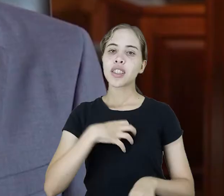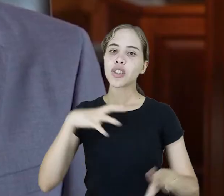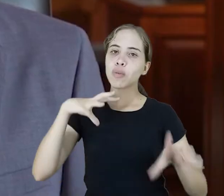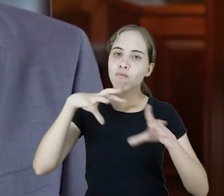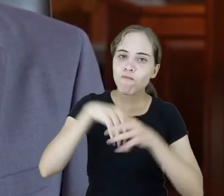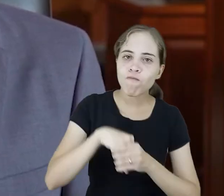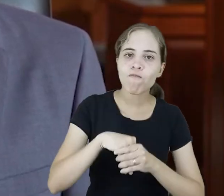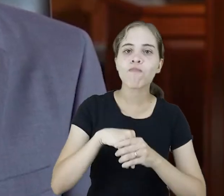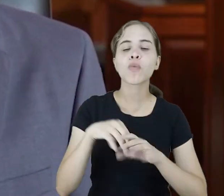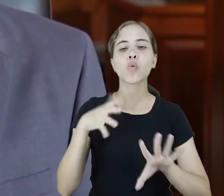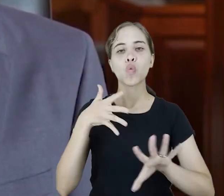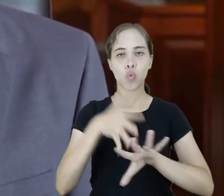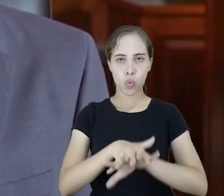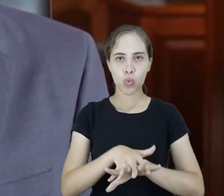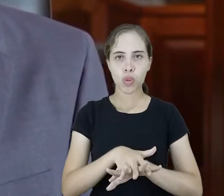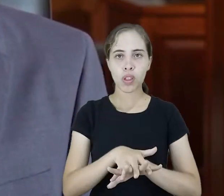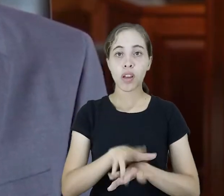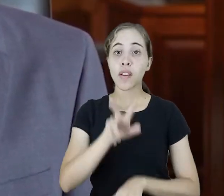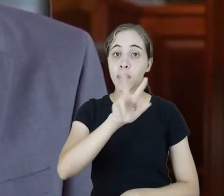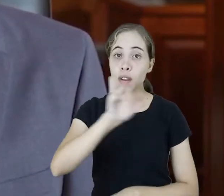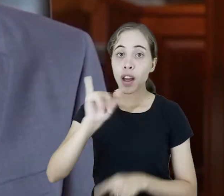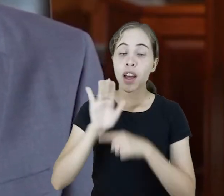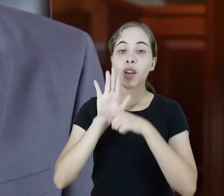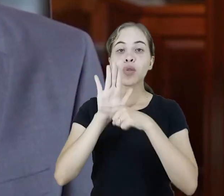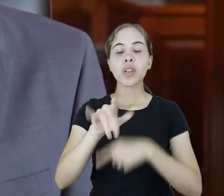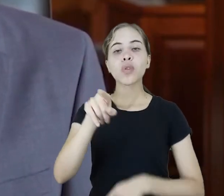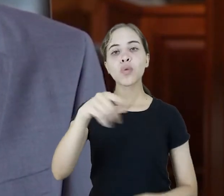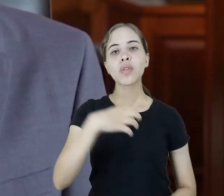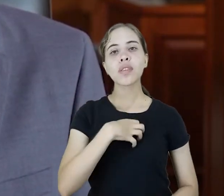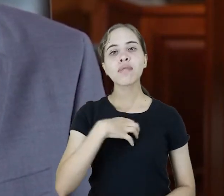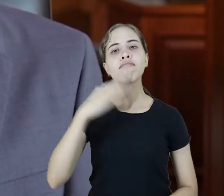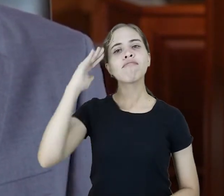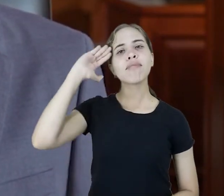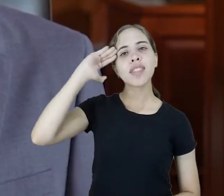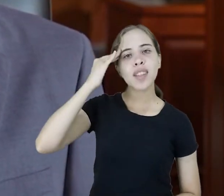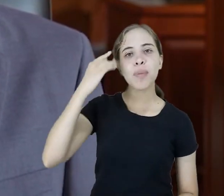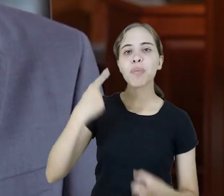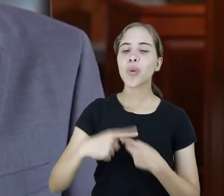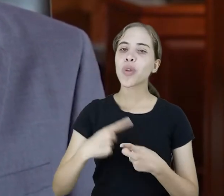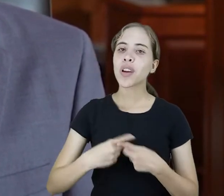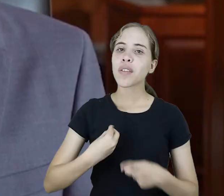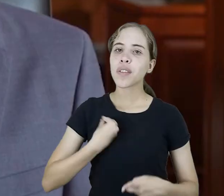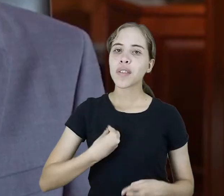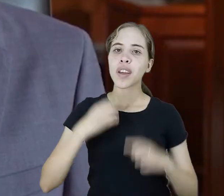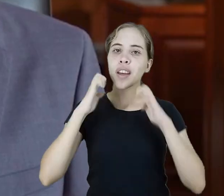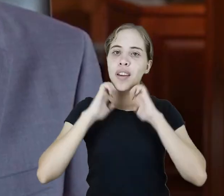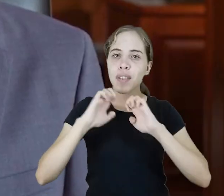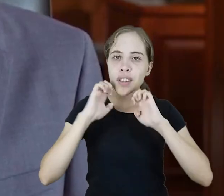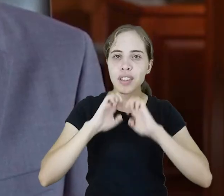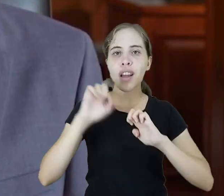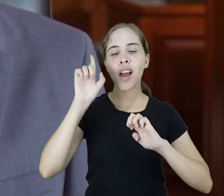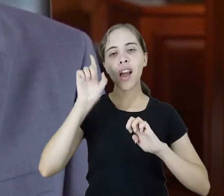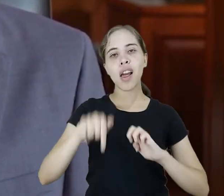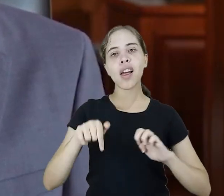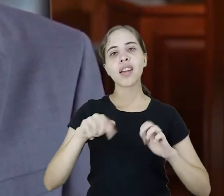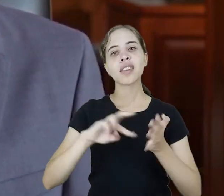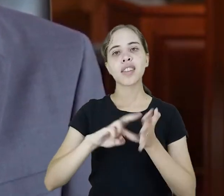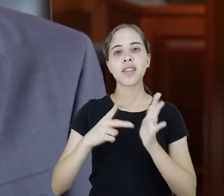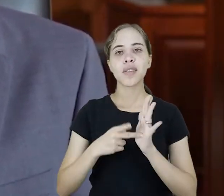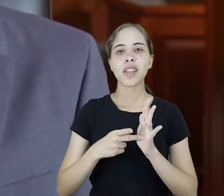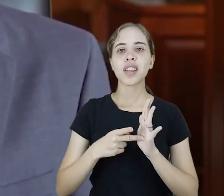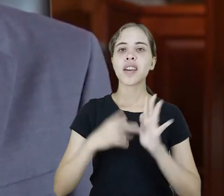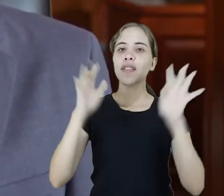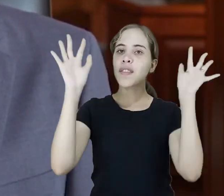inclusão. Isso vai te ajudar a entender por que viver o Evangelho leva à felicidade